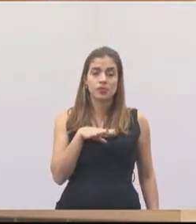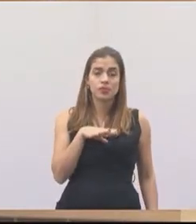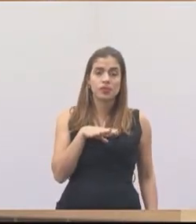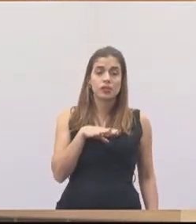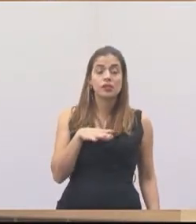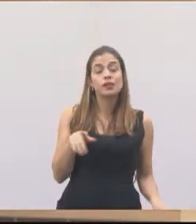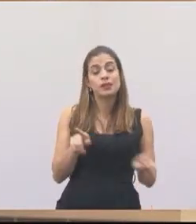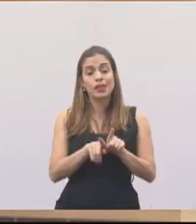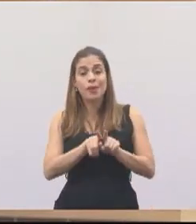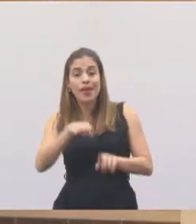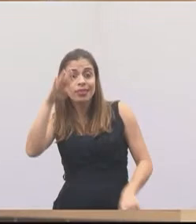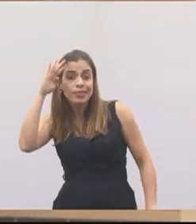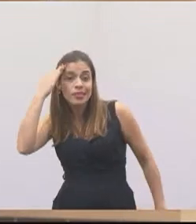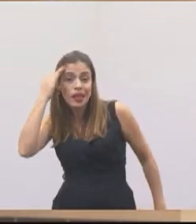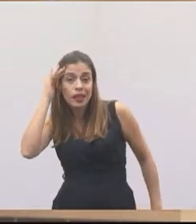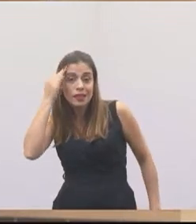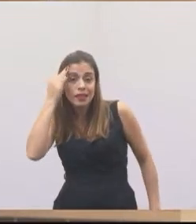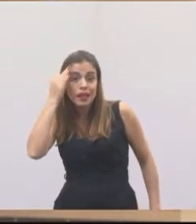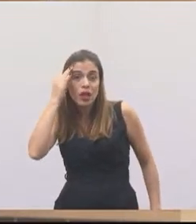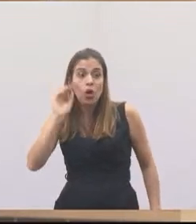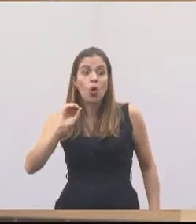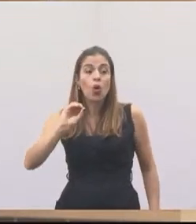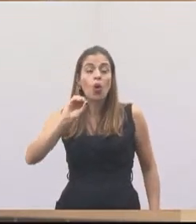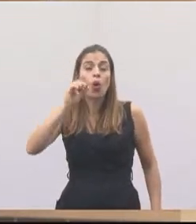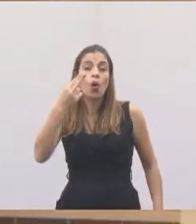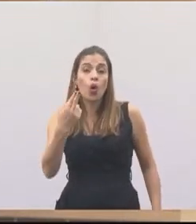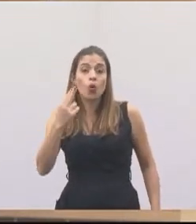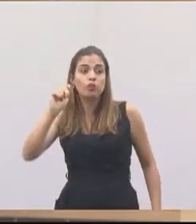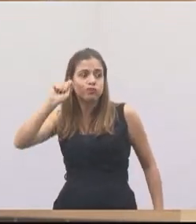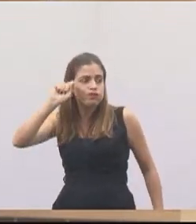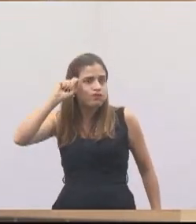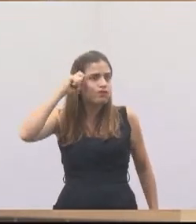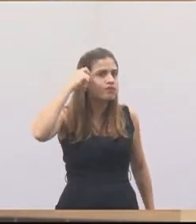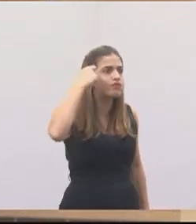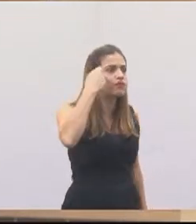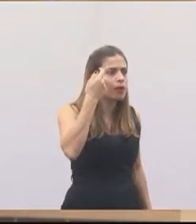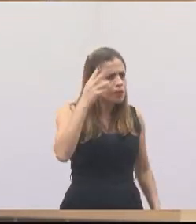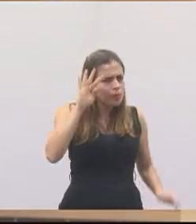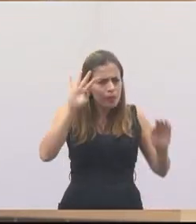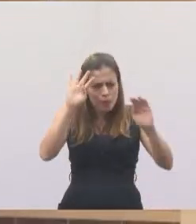começar a entender. Ou a gente vira a chavinha dessa cidade,